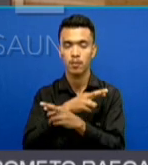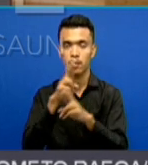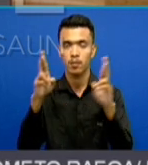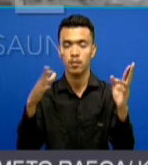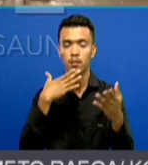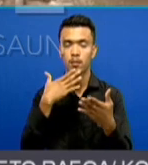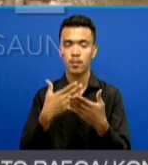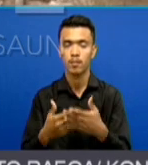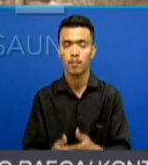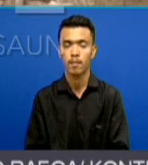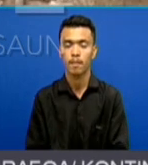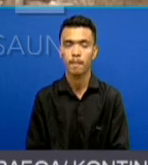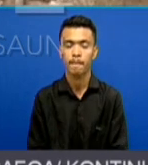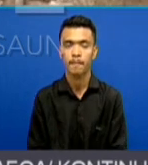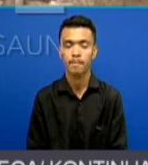resultado de ag.